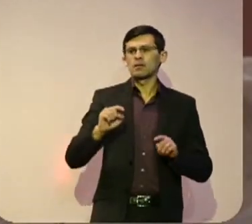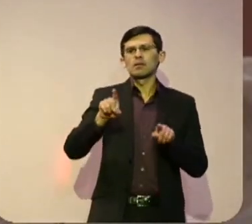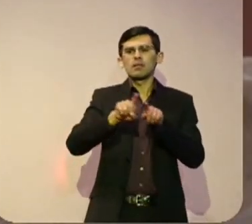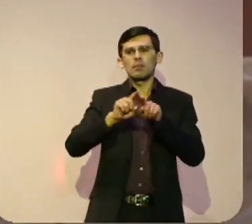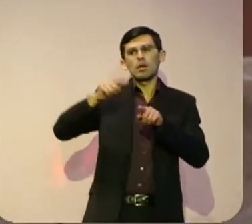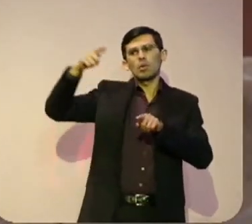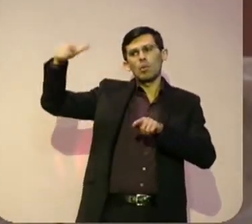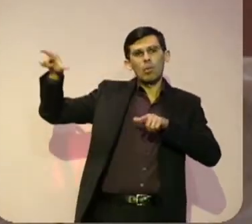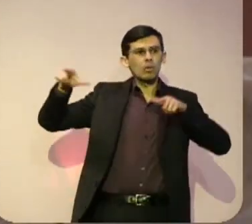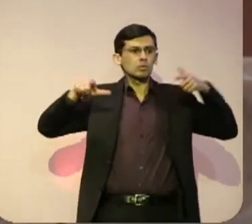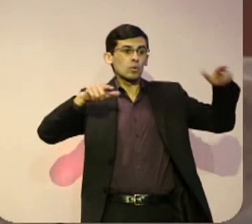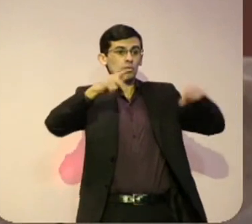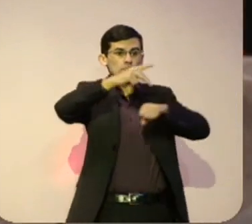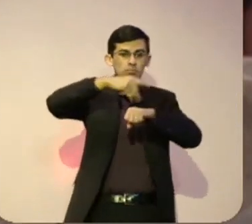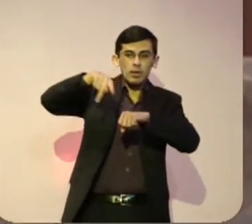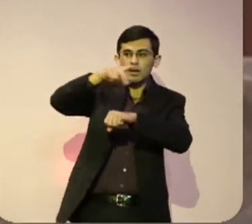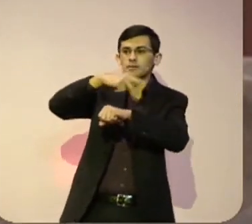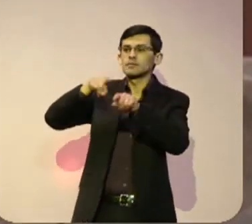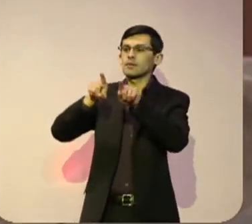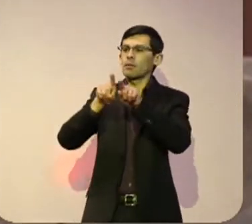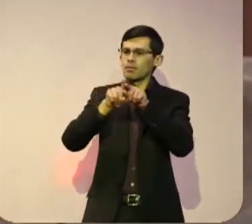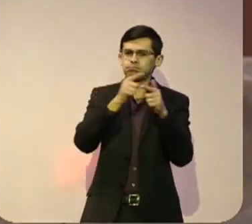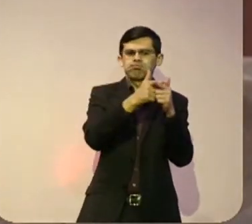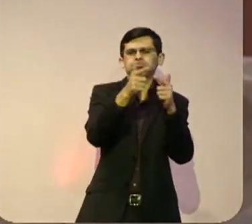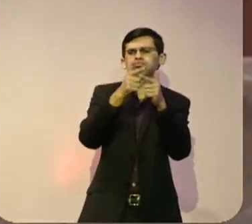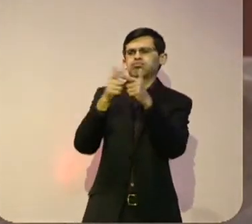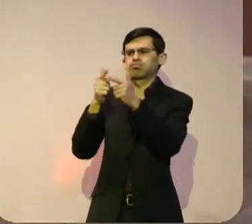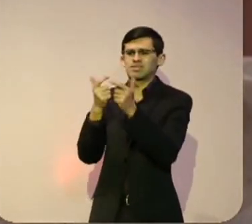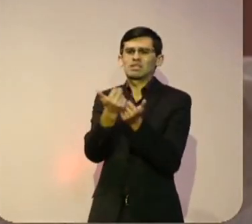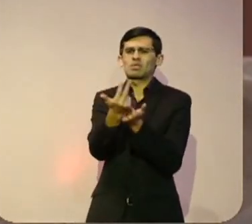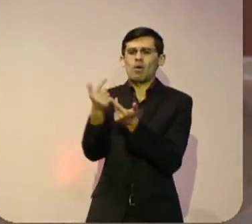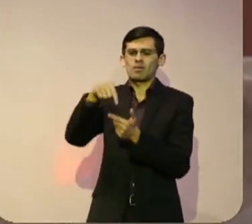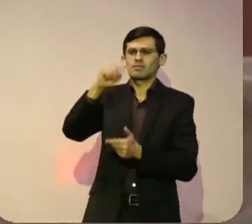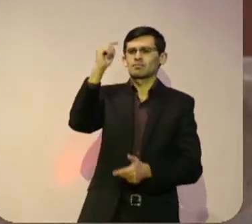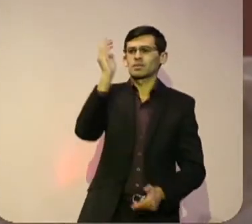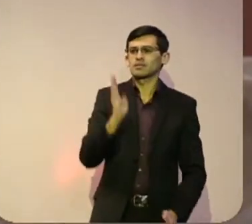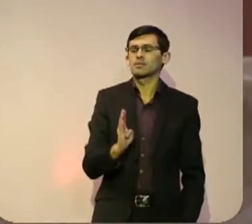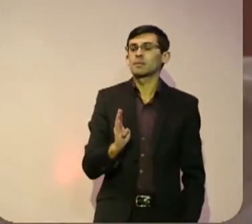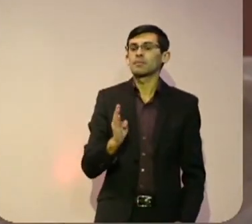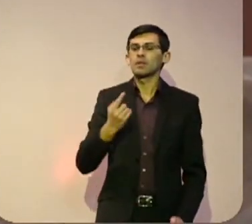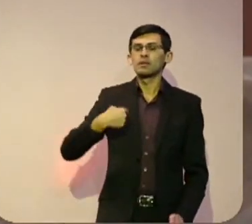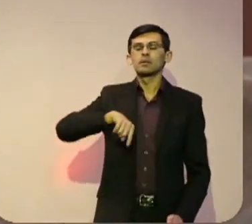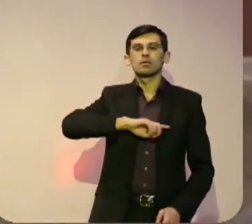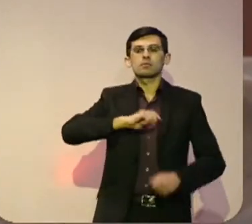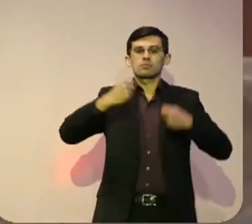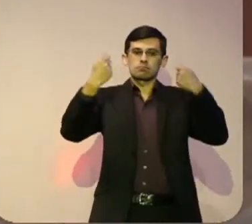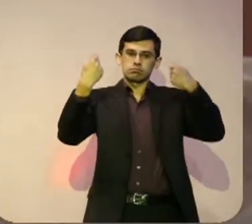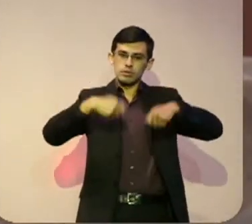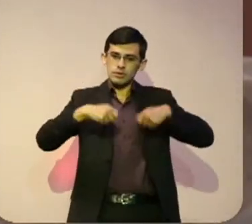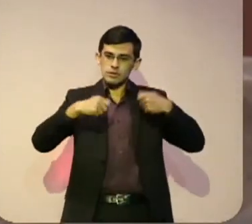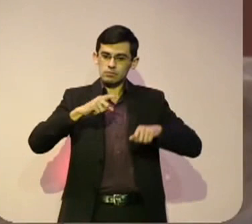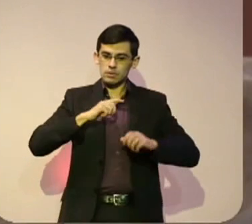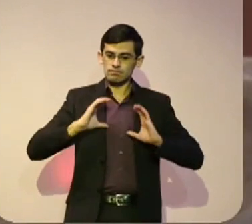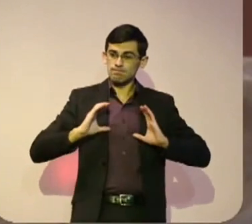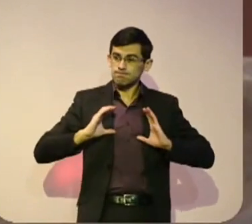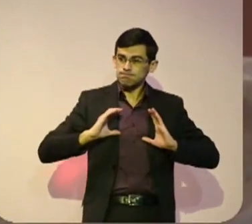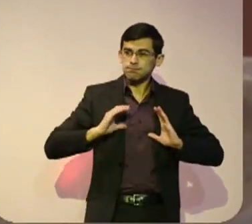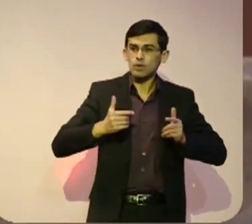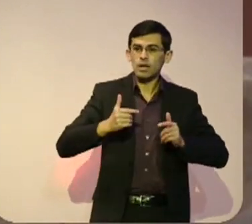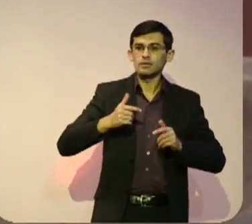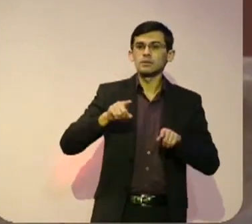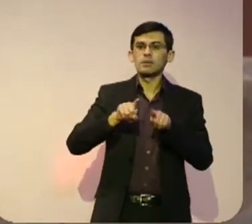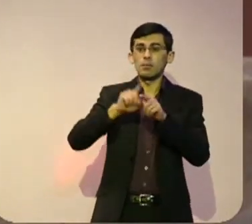gente está vendo países no mundo inteiro com essa situação também. Nós precisamos ter a coragem